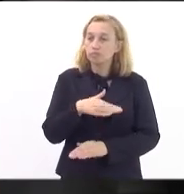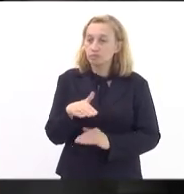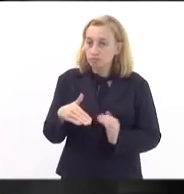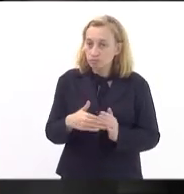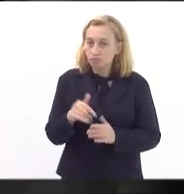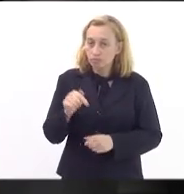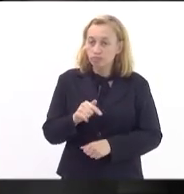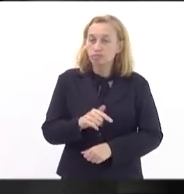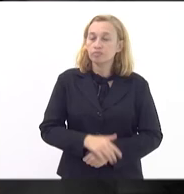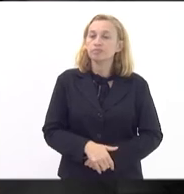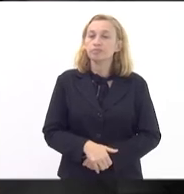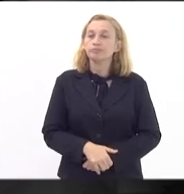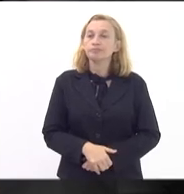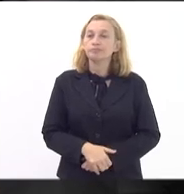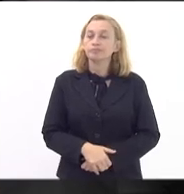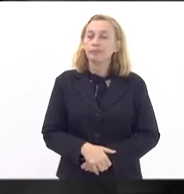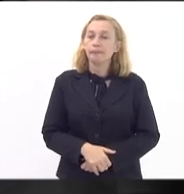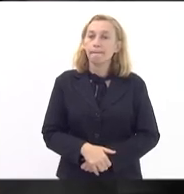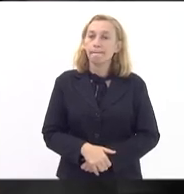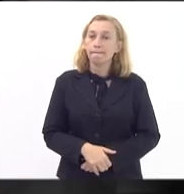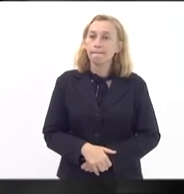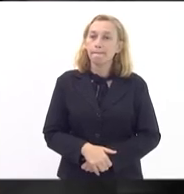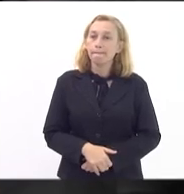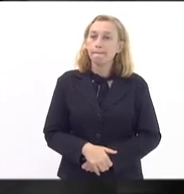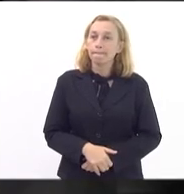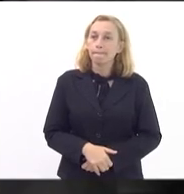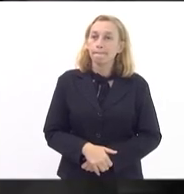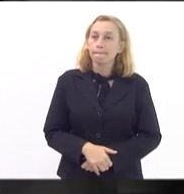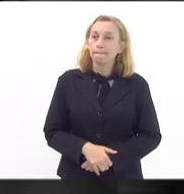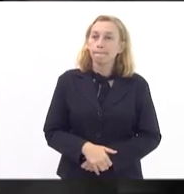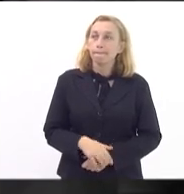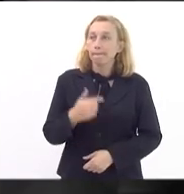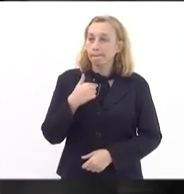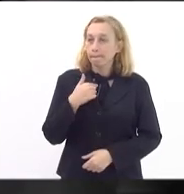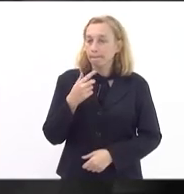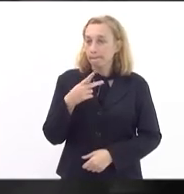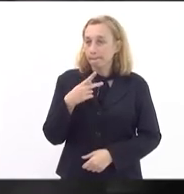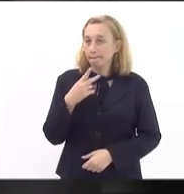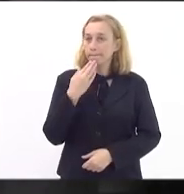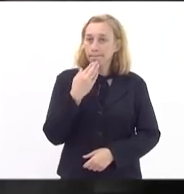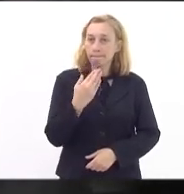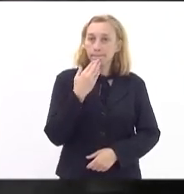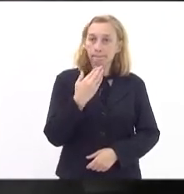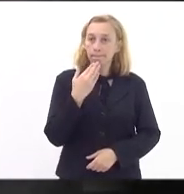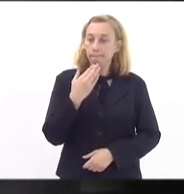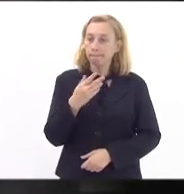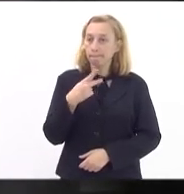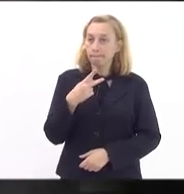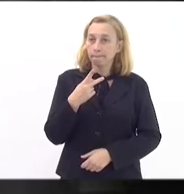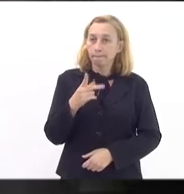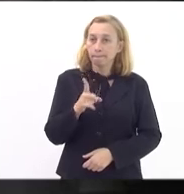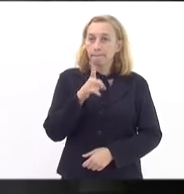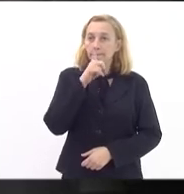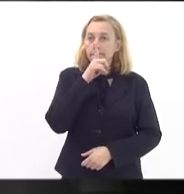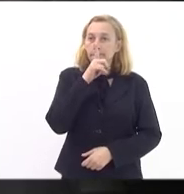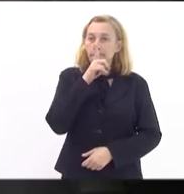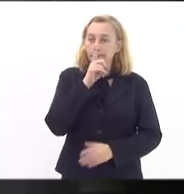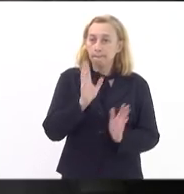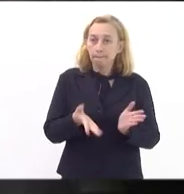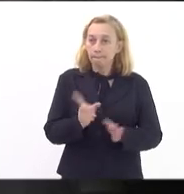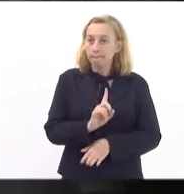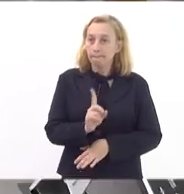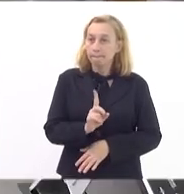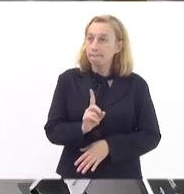todos os que falaram aqui e não me cabe acredito eu ficar pedindo a palavra né falou para eu tô silêncio né hoje não